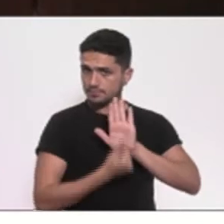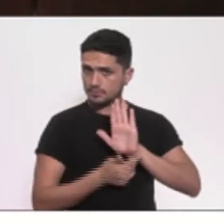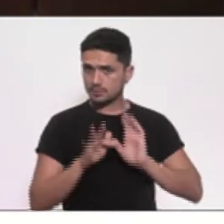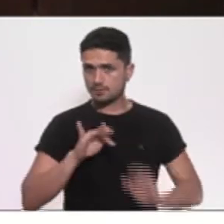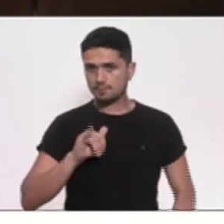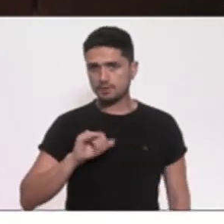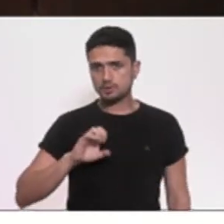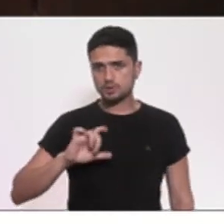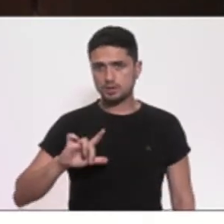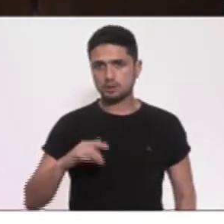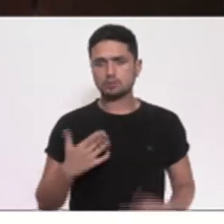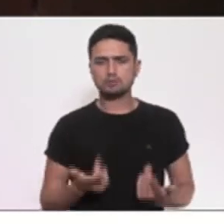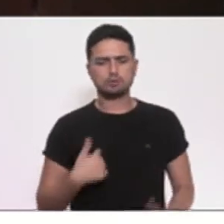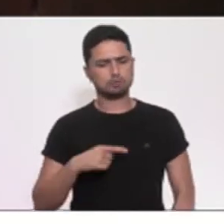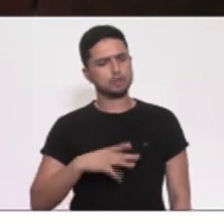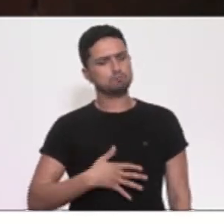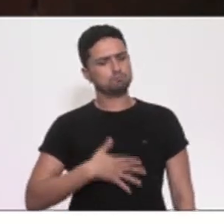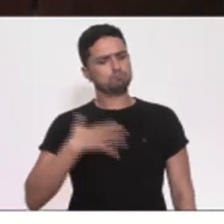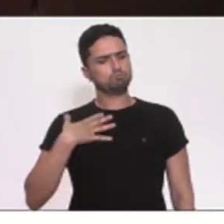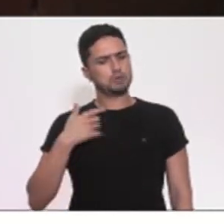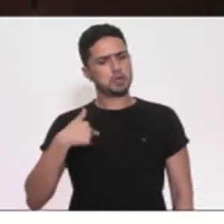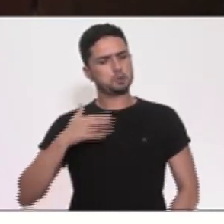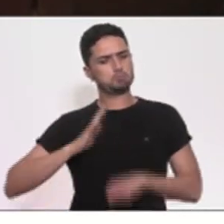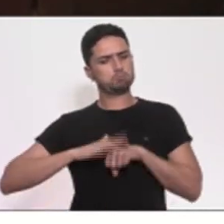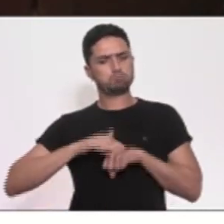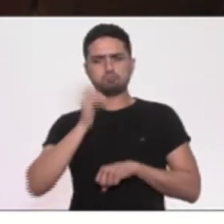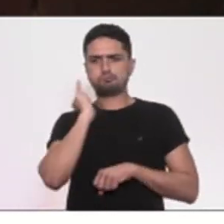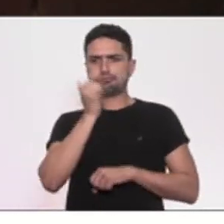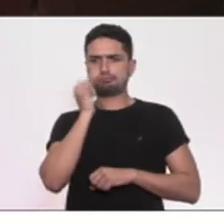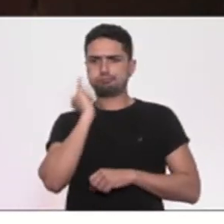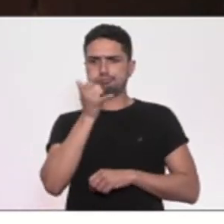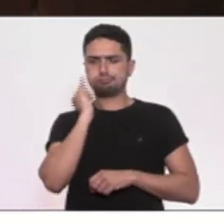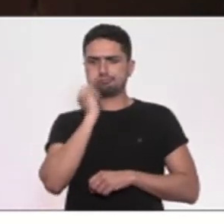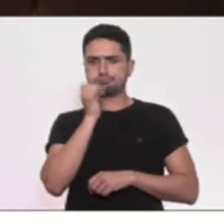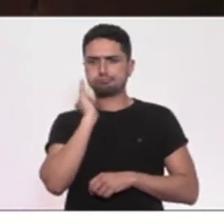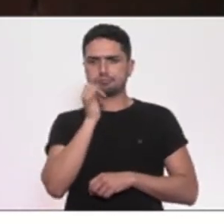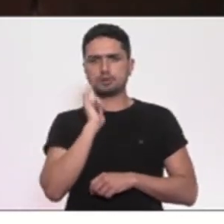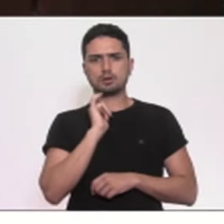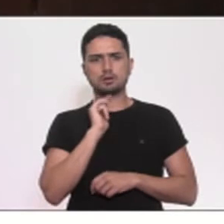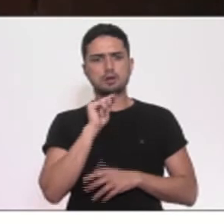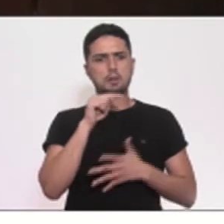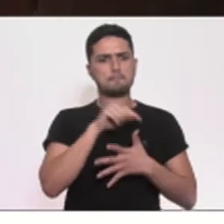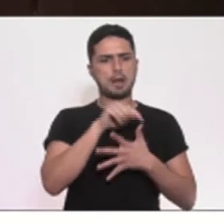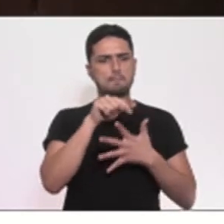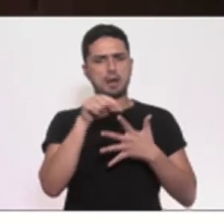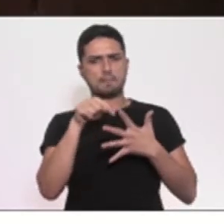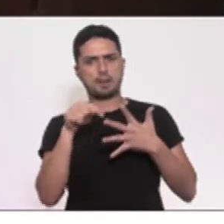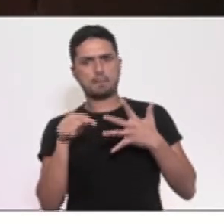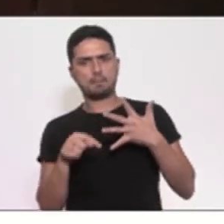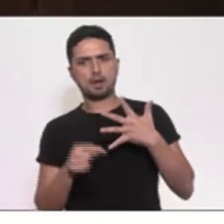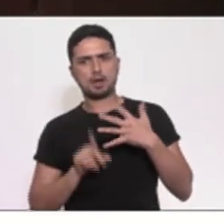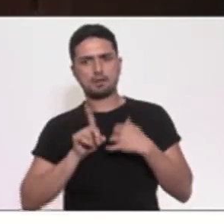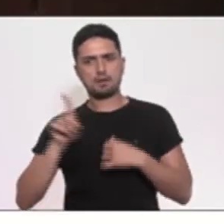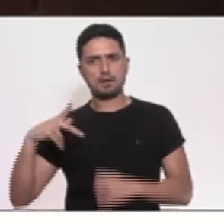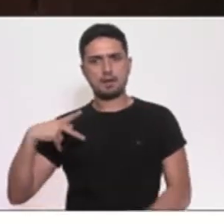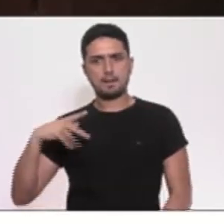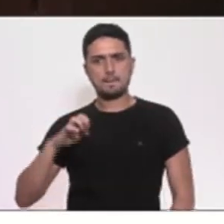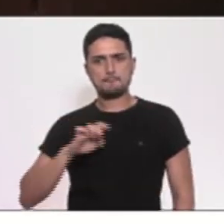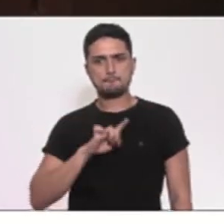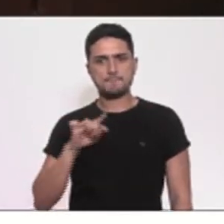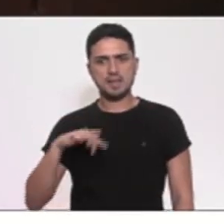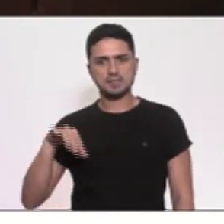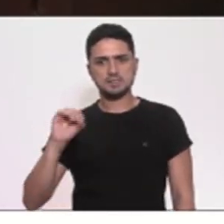honra de ser o relator das contas do ex-governador Pezão. O